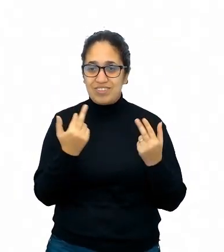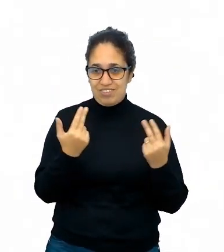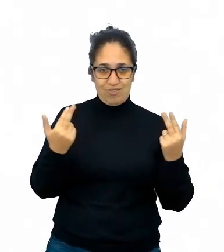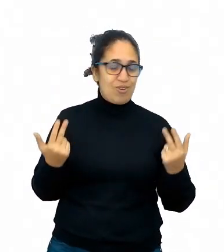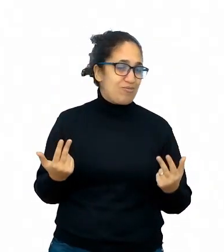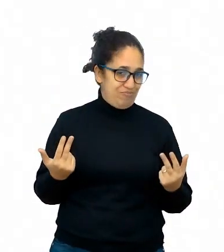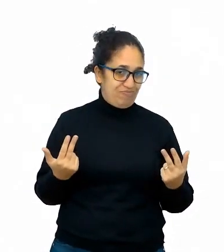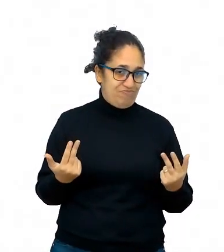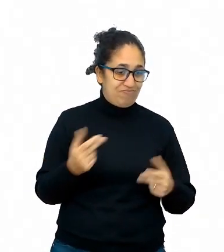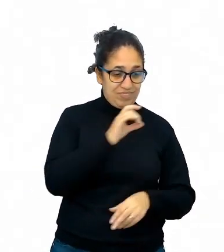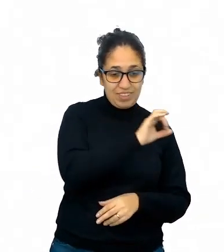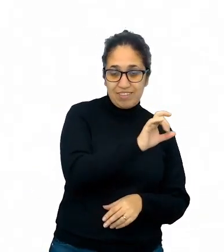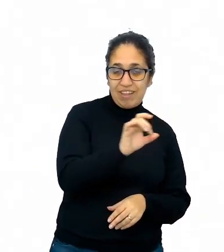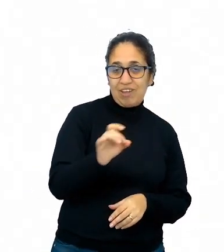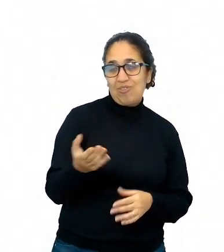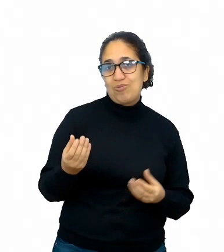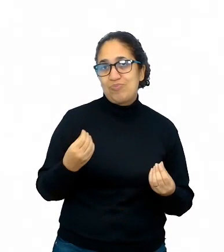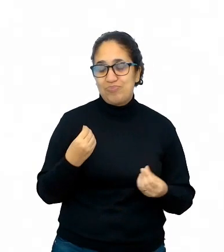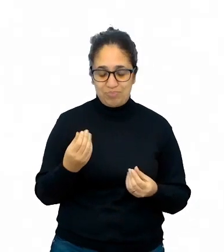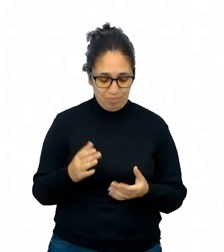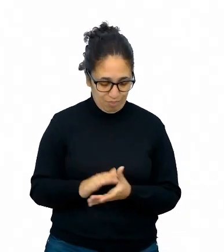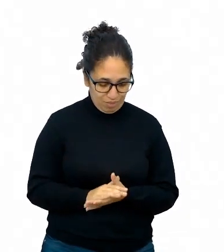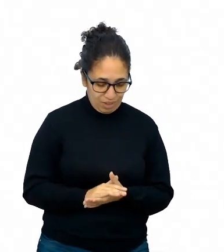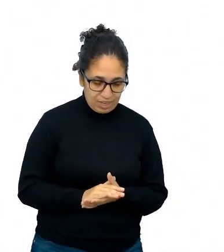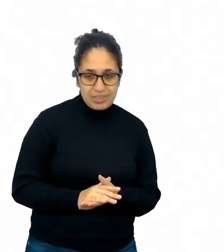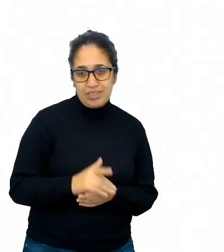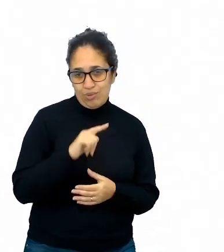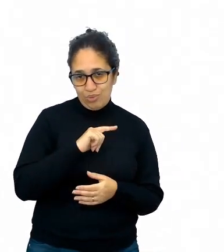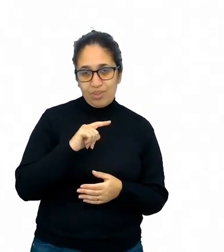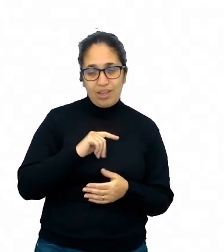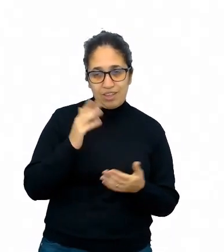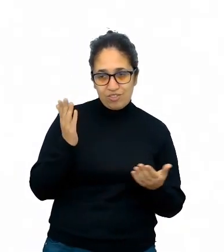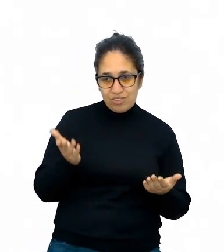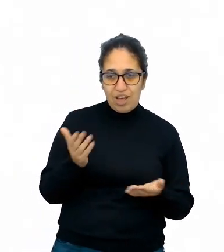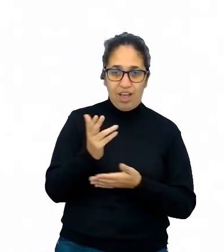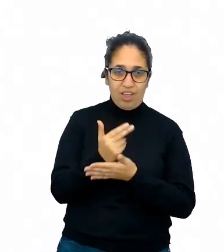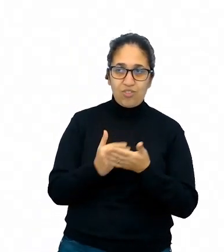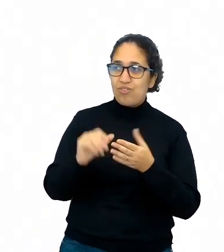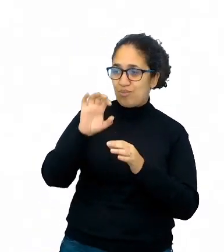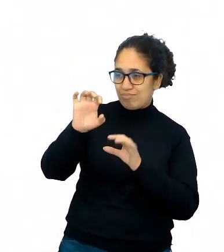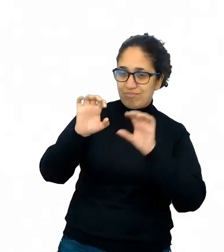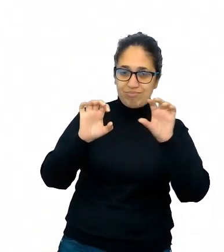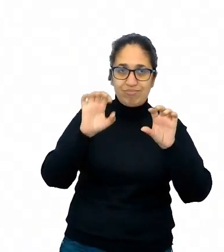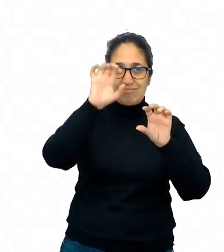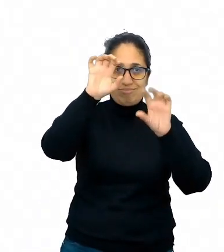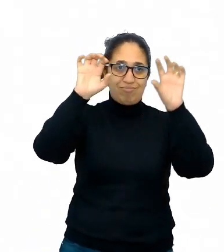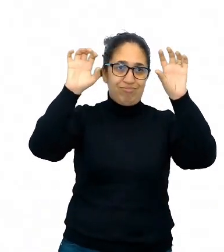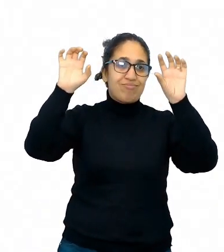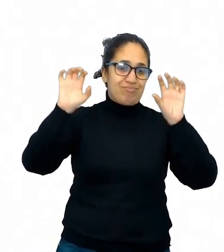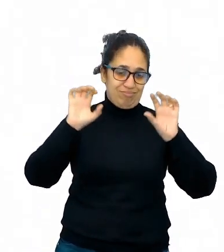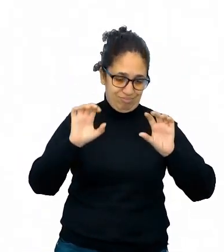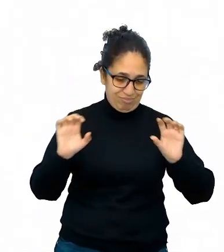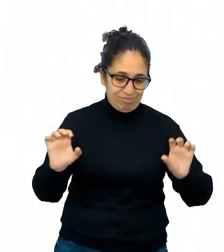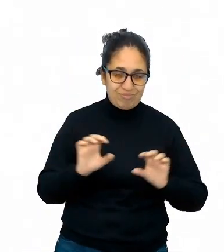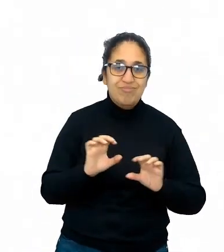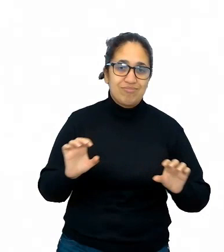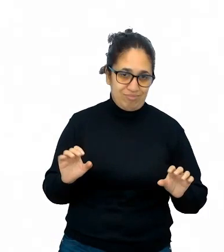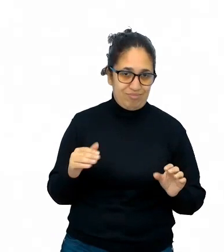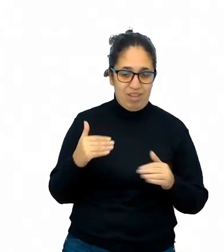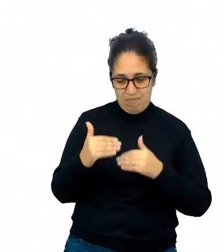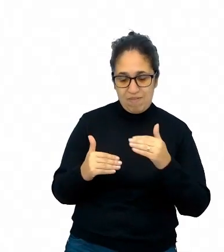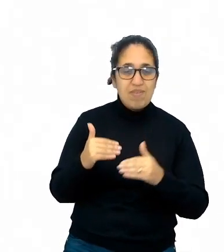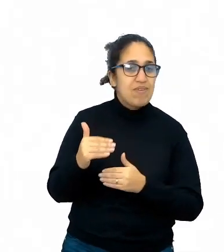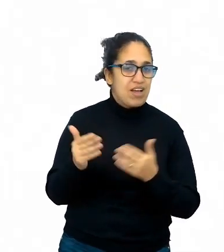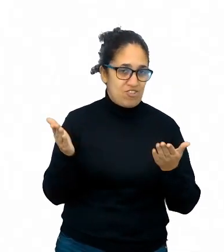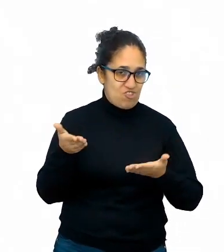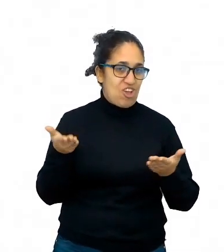um teria ali, embora a gente tenha ali as figuras que vão determinar algumas